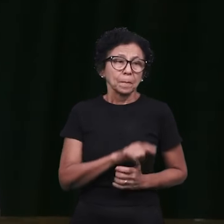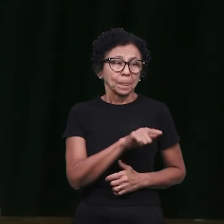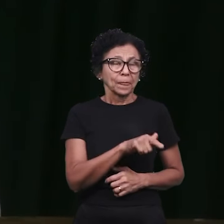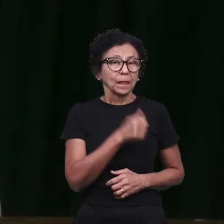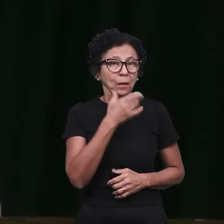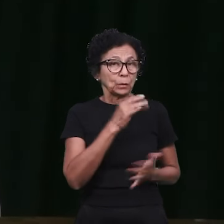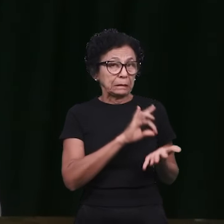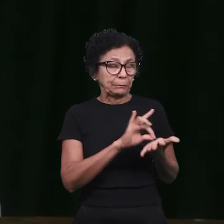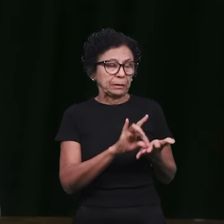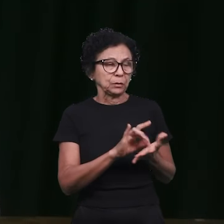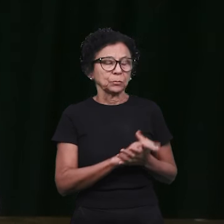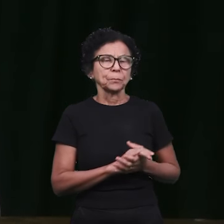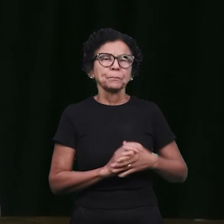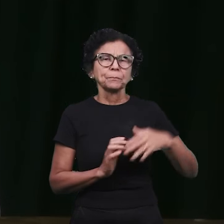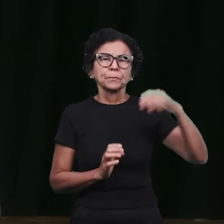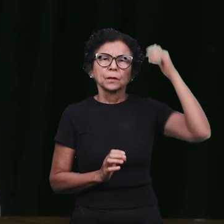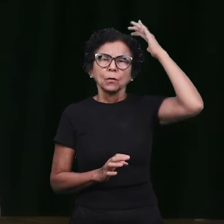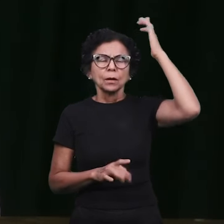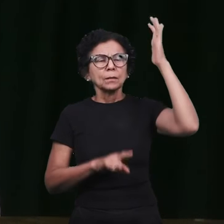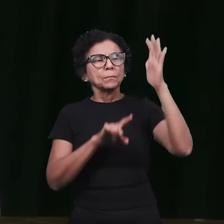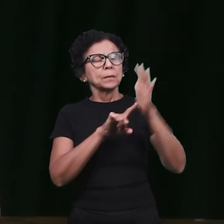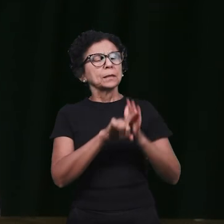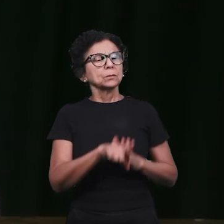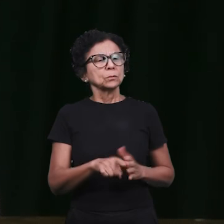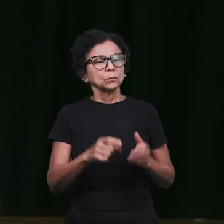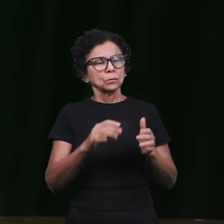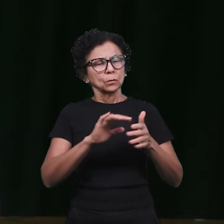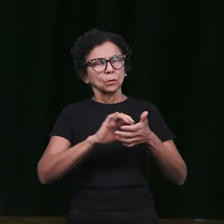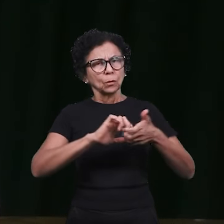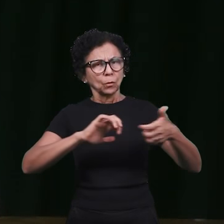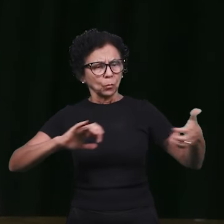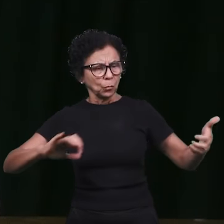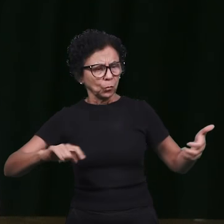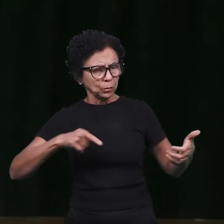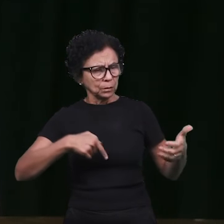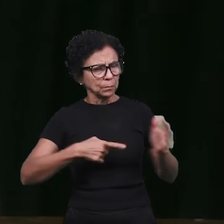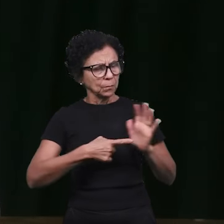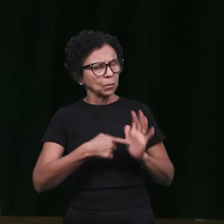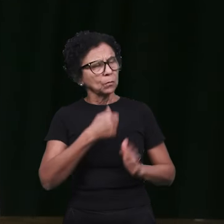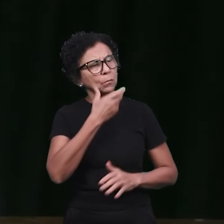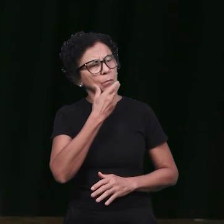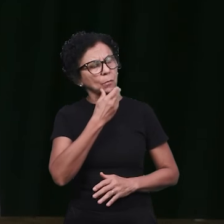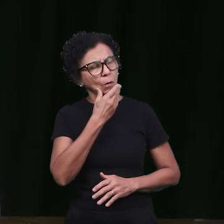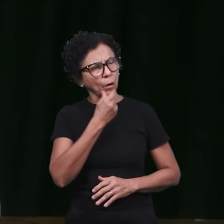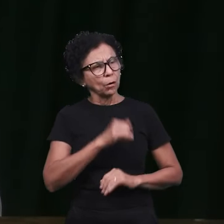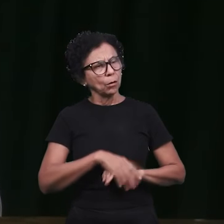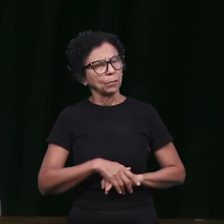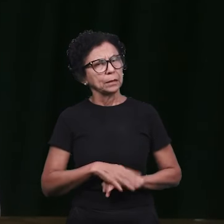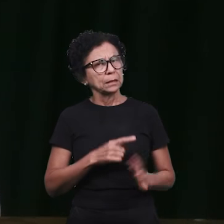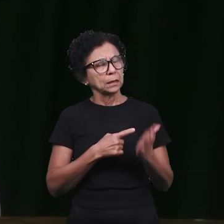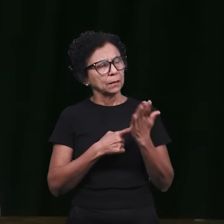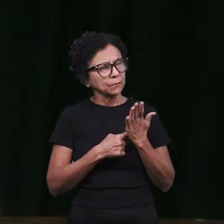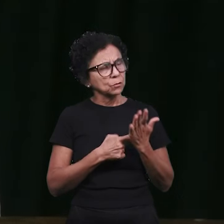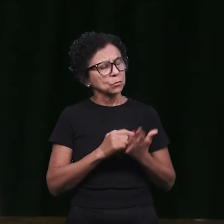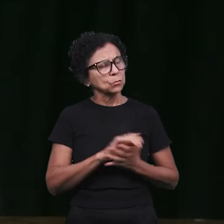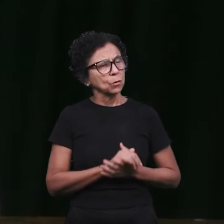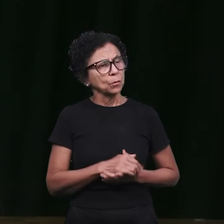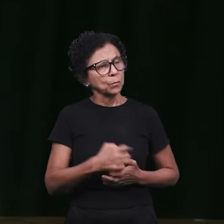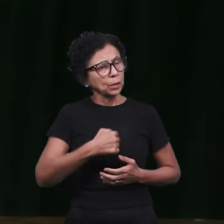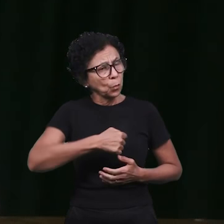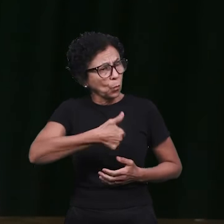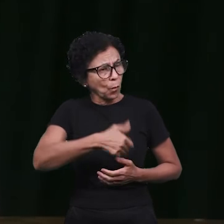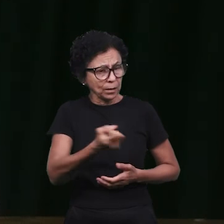pessoa cujo rei ele deve ali uma honra, e falou sobre todos os atributos